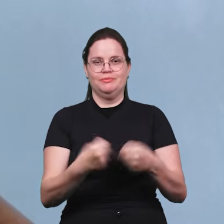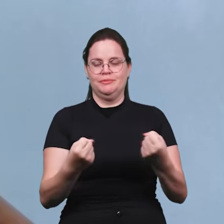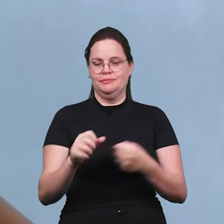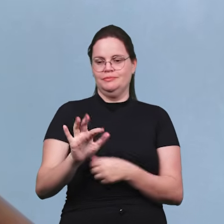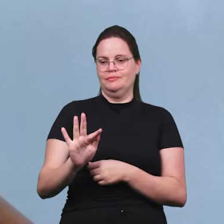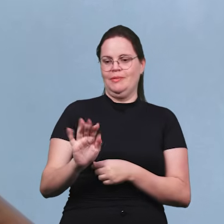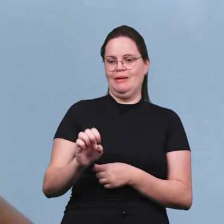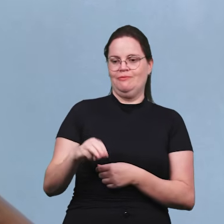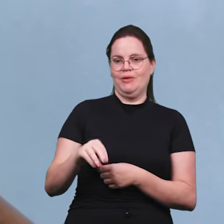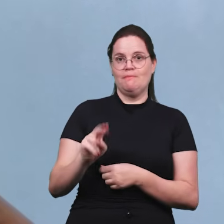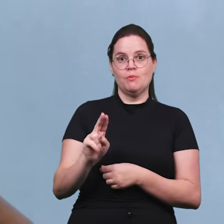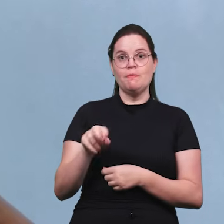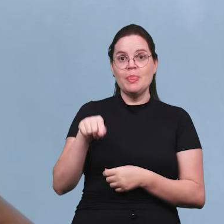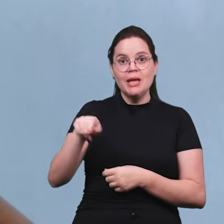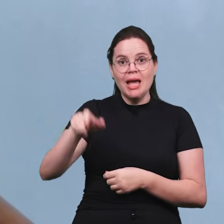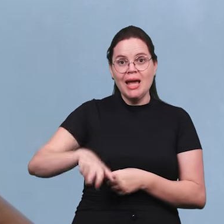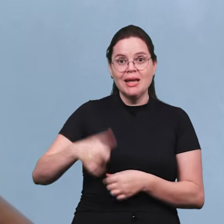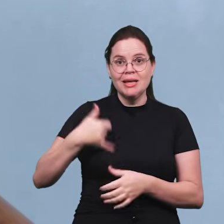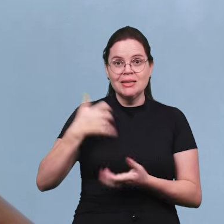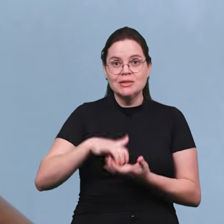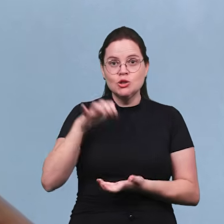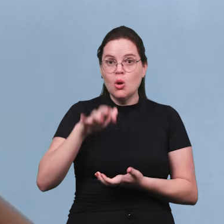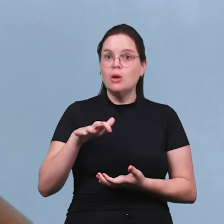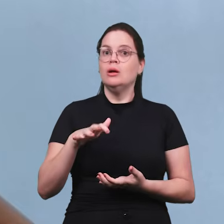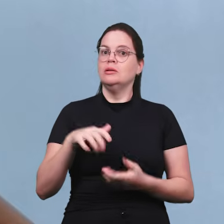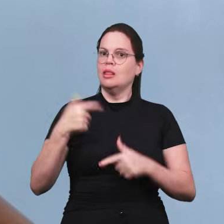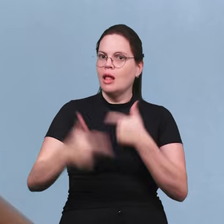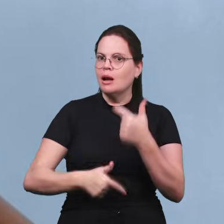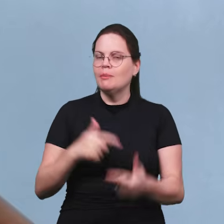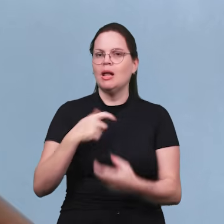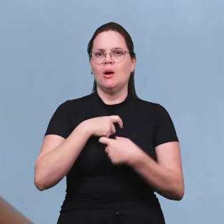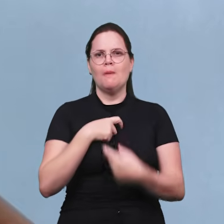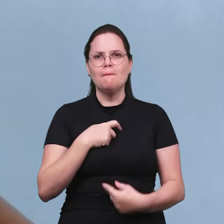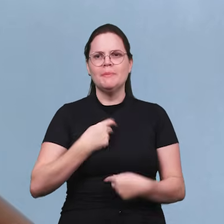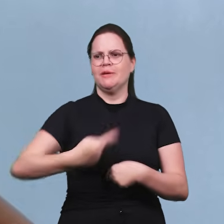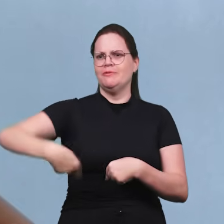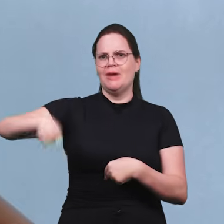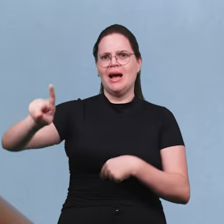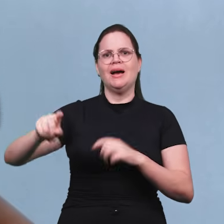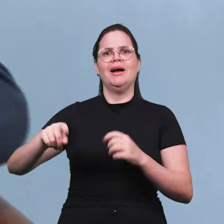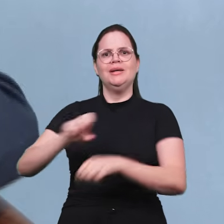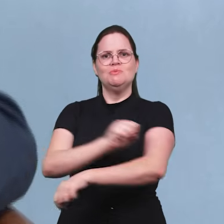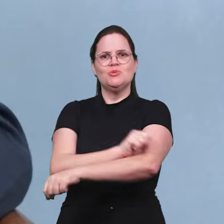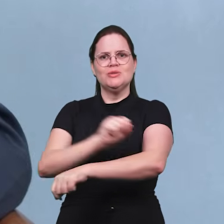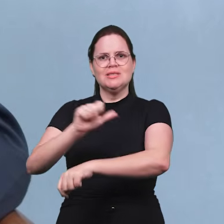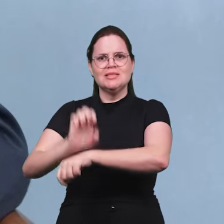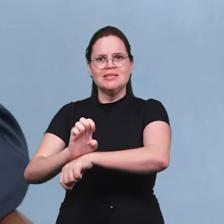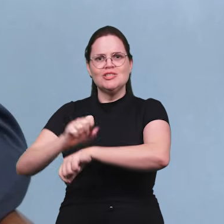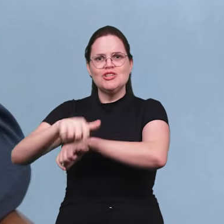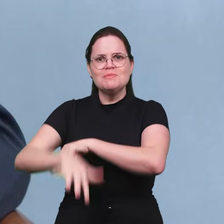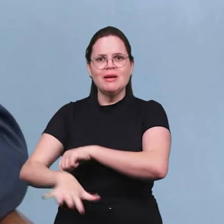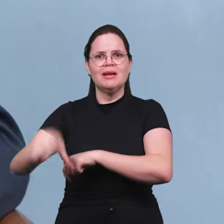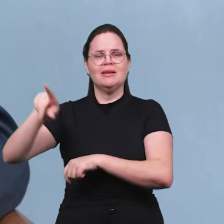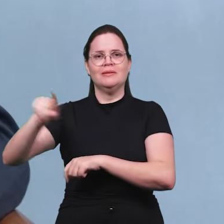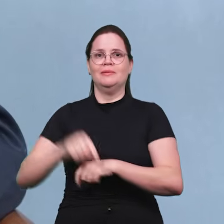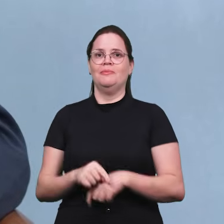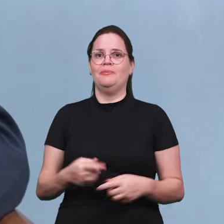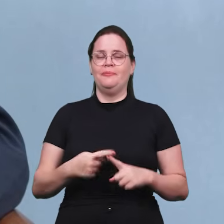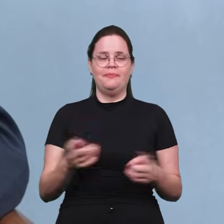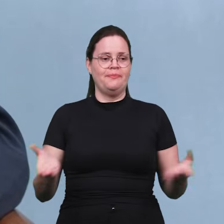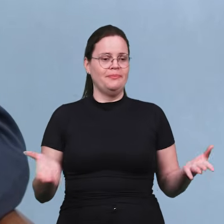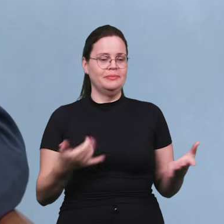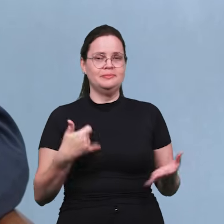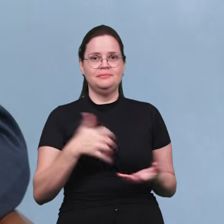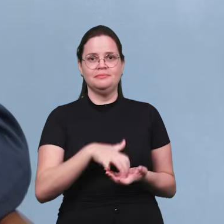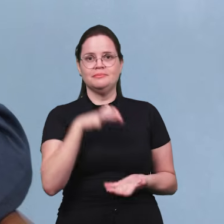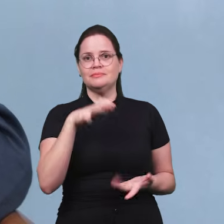era bem ativo, obreiro, ia para o sítio. Agora aquele idoso